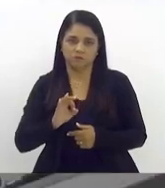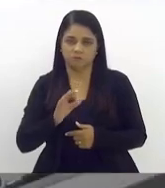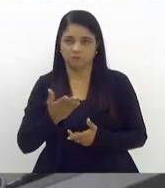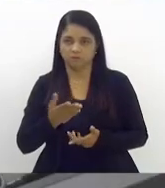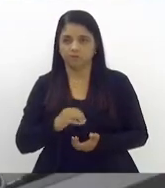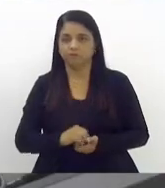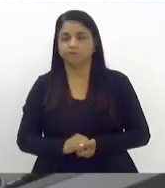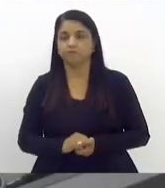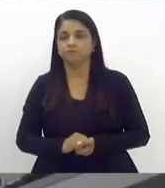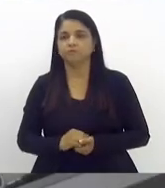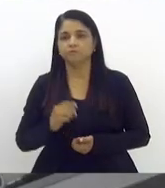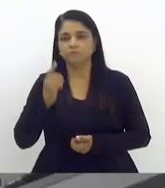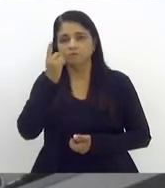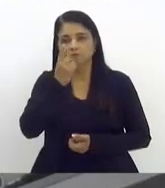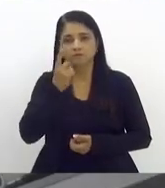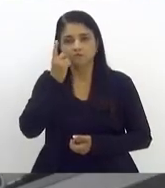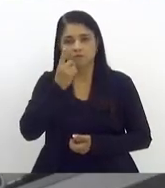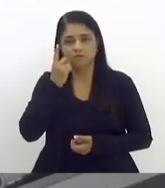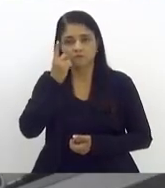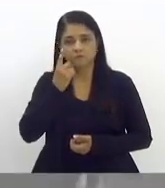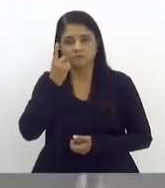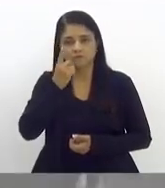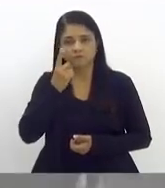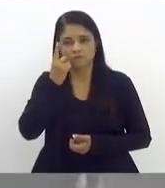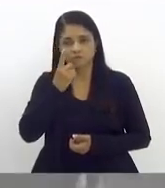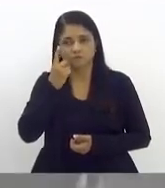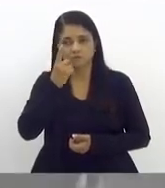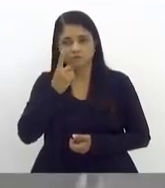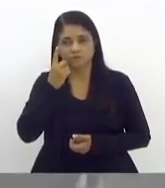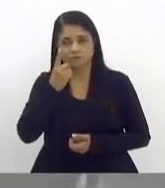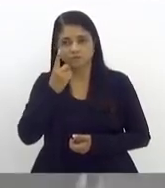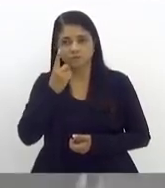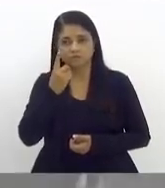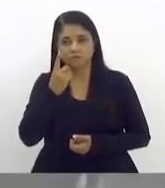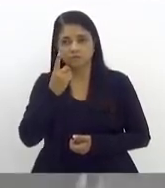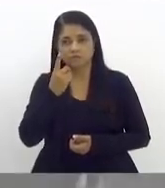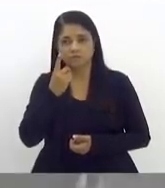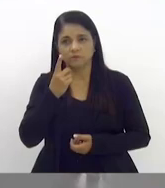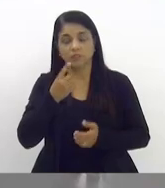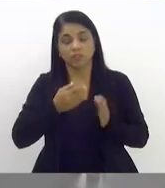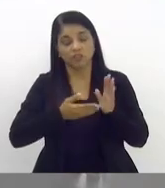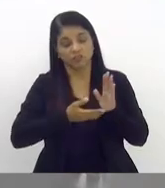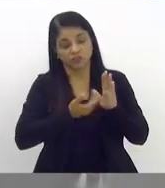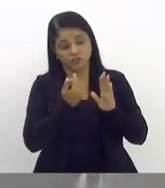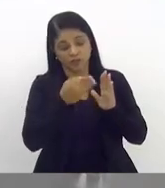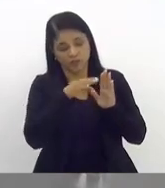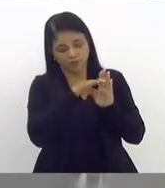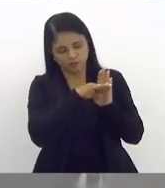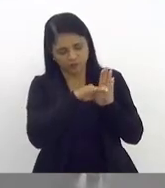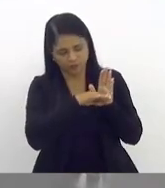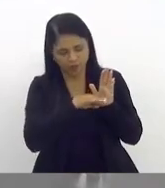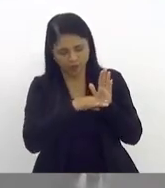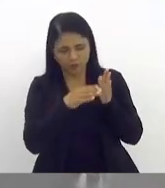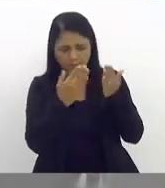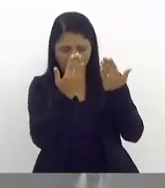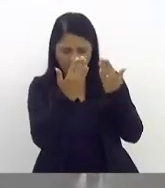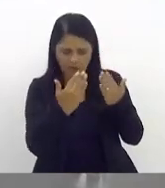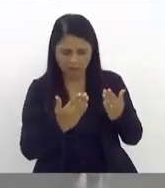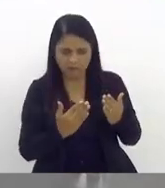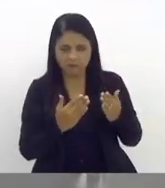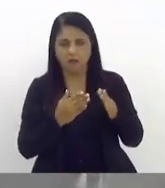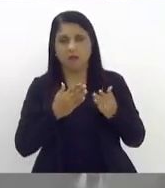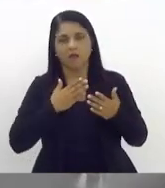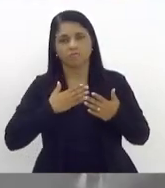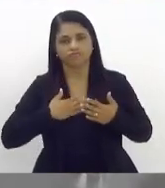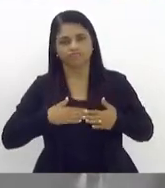Deputado... Presidente, abrir os 20... Eu sugeriria, se pudesse retirar de pauta, para olhar de forma cuidadosa. Porque... Então, vamos retirar de